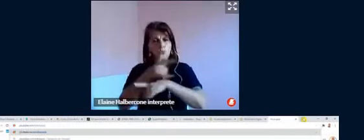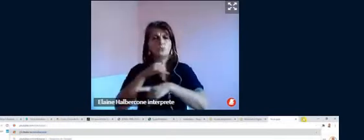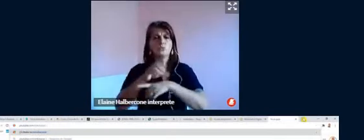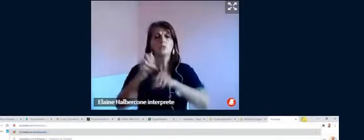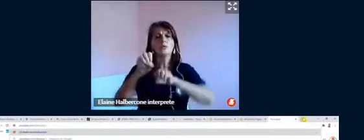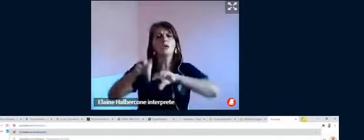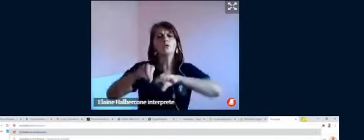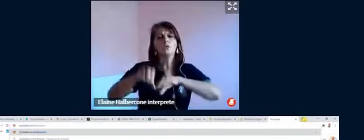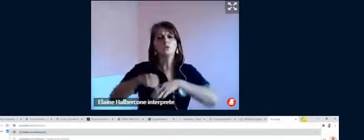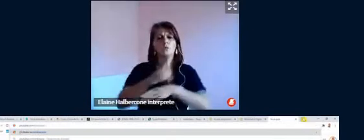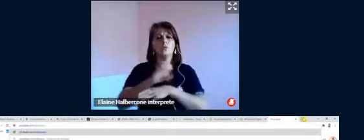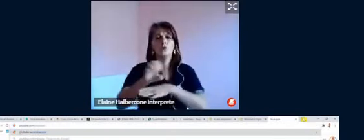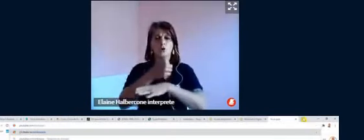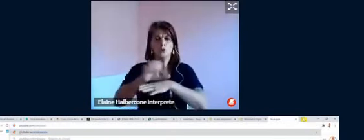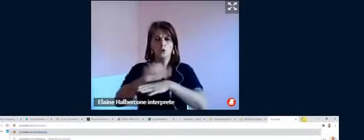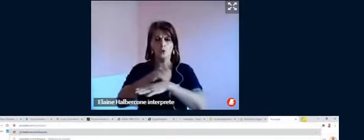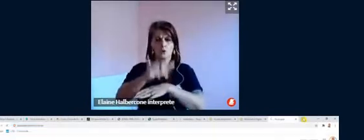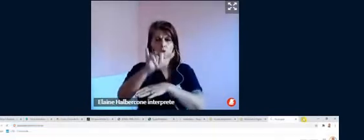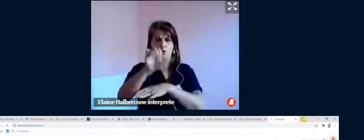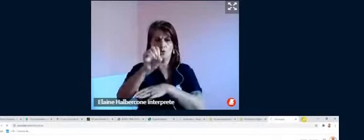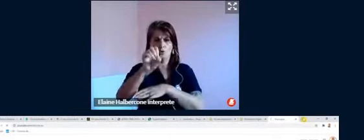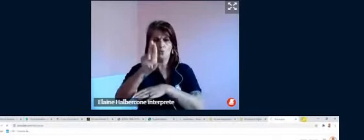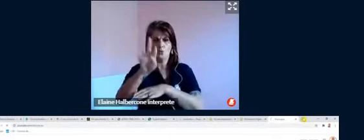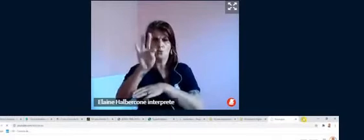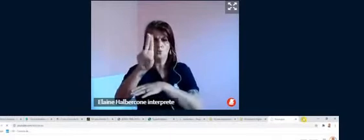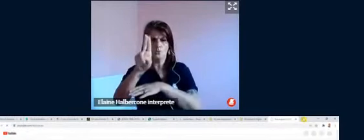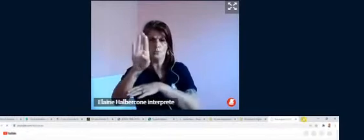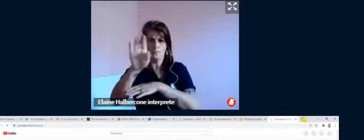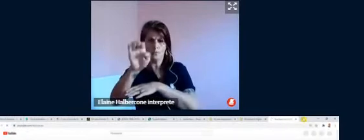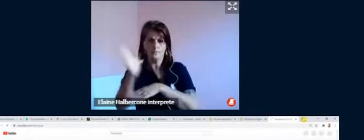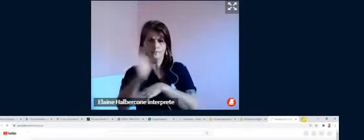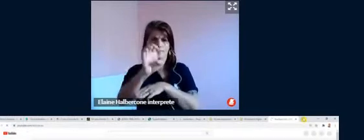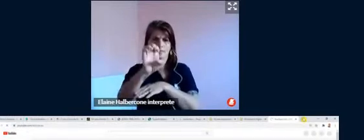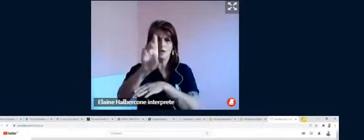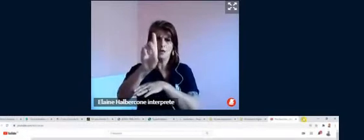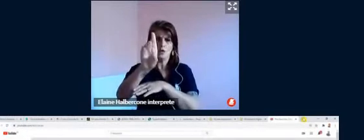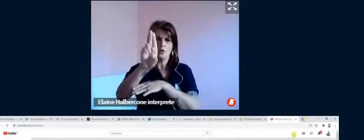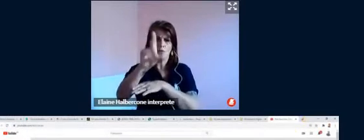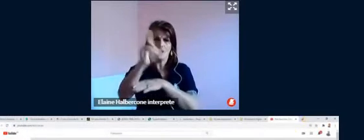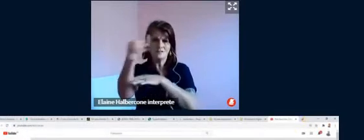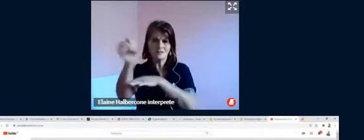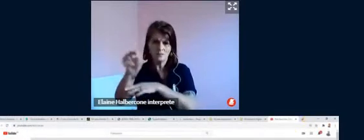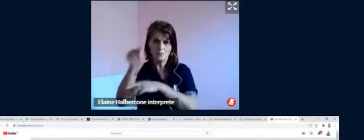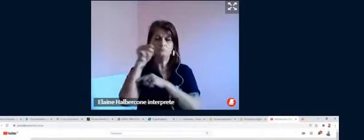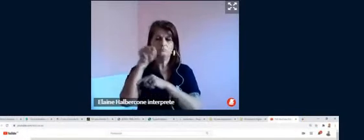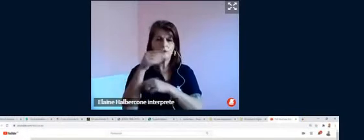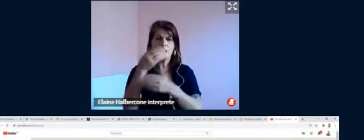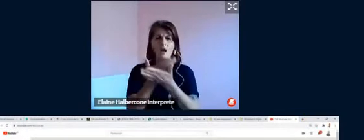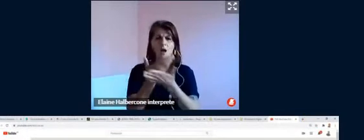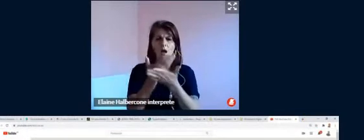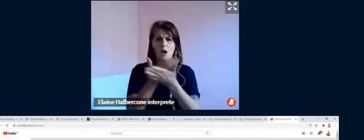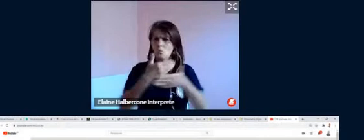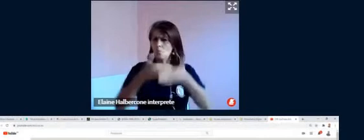Educacão. Até para os meus alunos em sala de aula real, eu indico, olha, gente, quer assistir aulas de